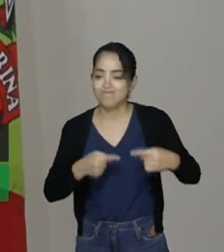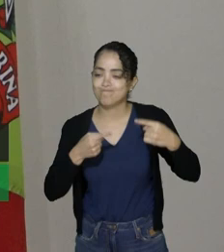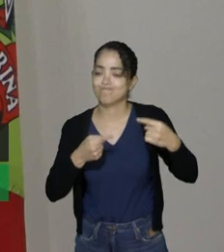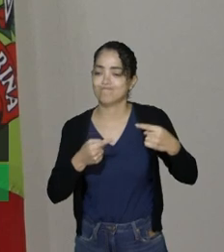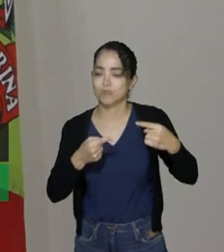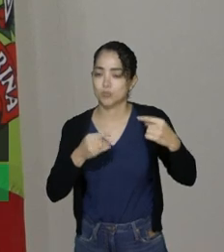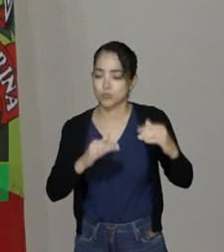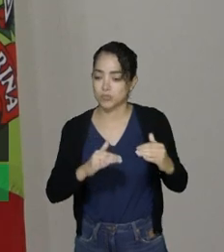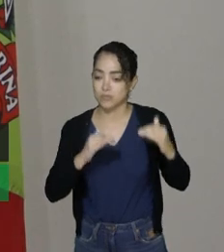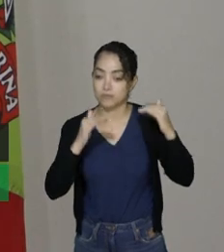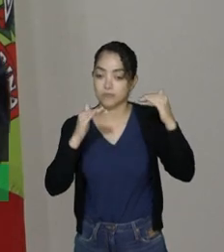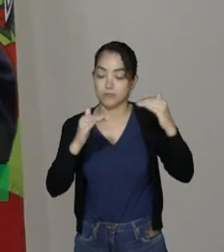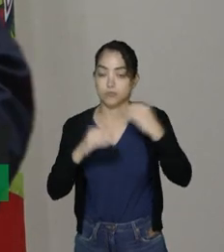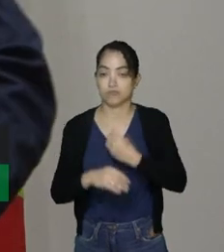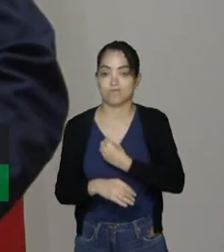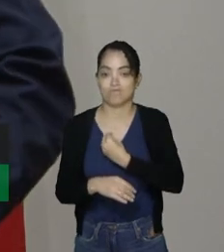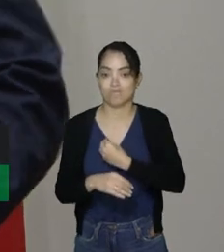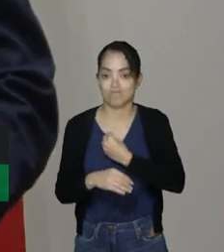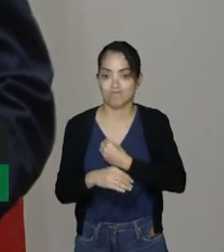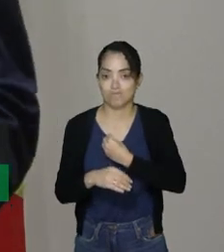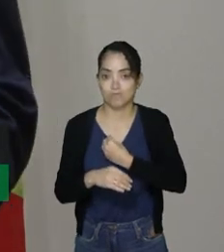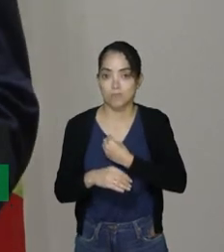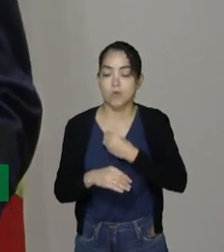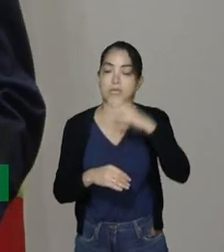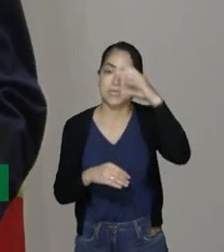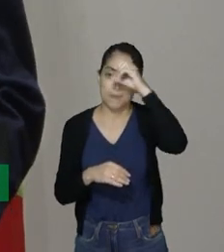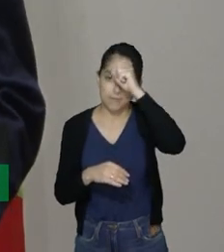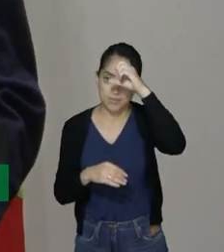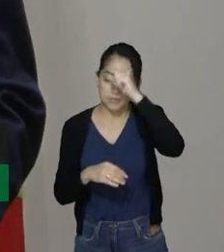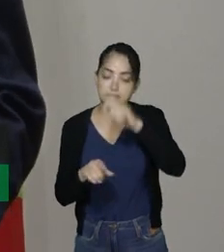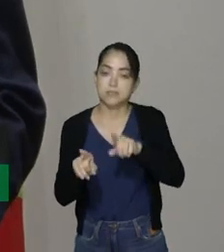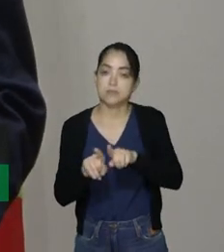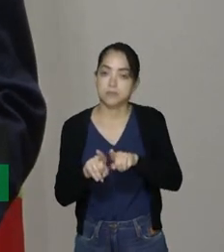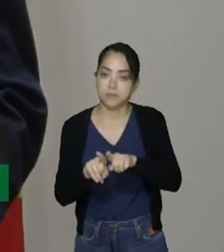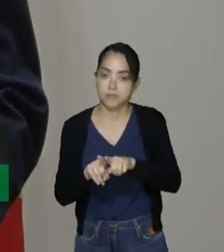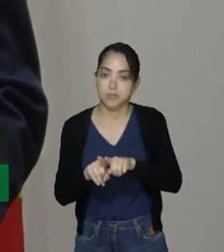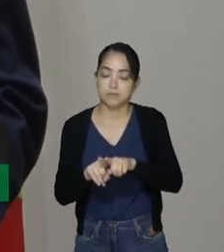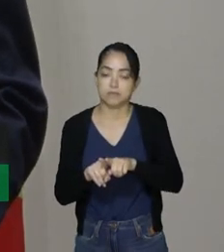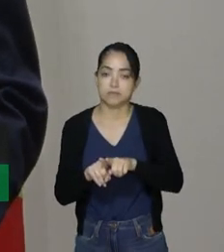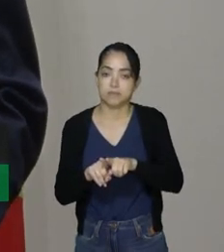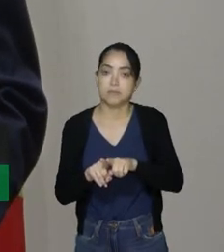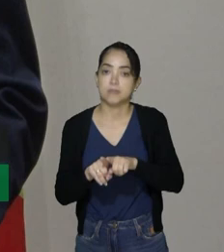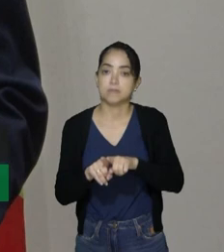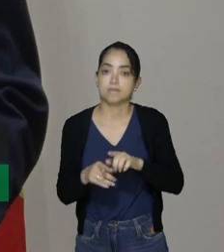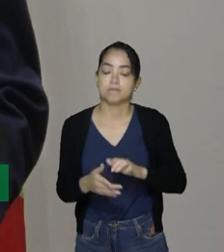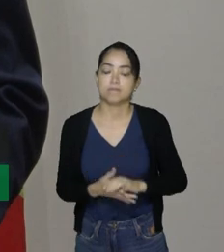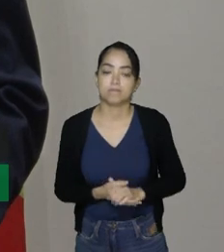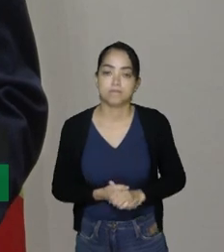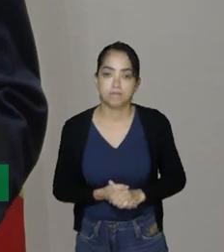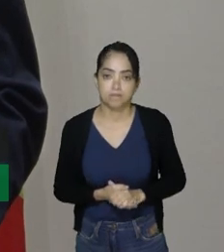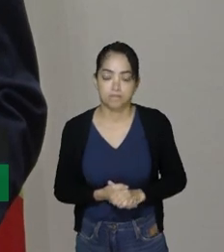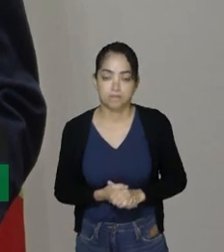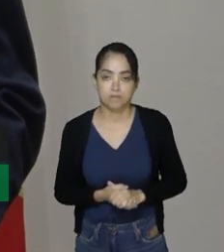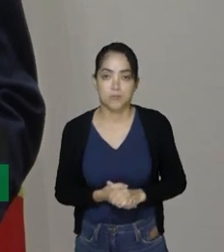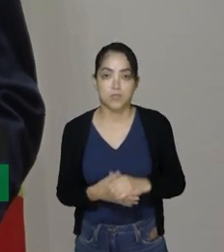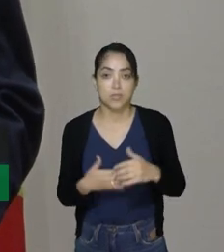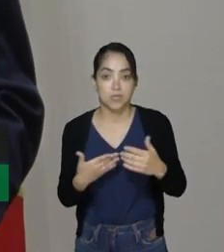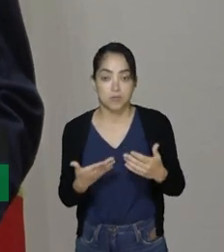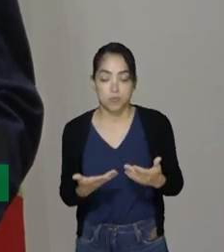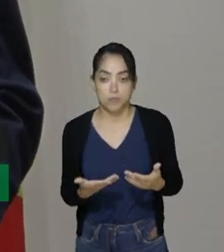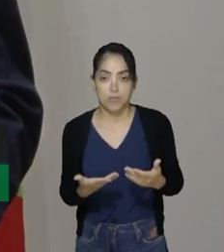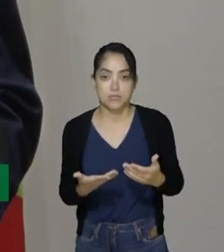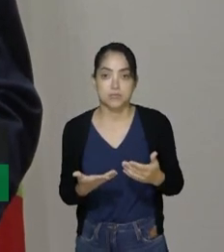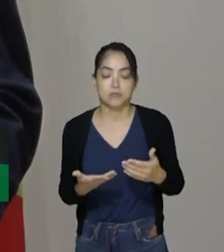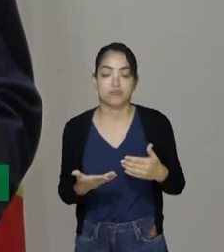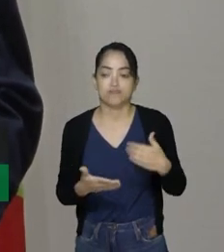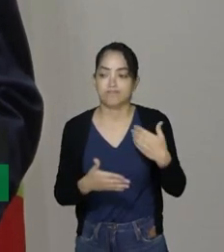vida. E foi o maior aprendizado, deputado Mauro, da minha vida. Por mais que eu tivesse corrido